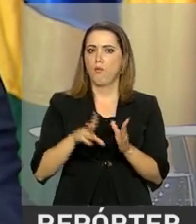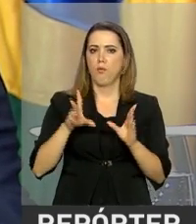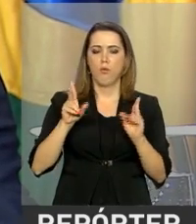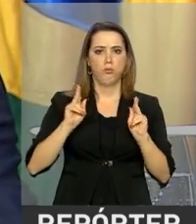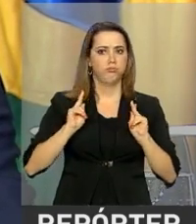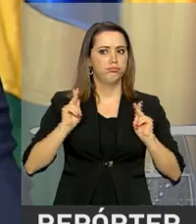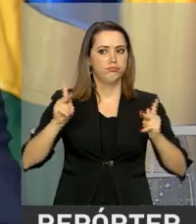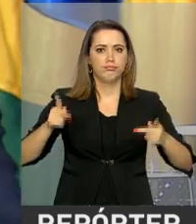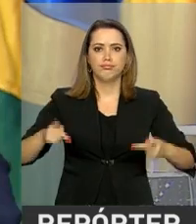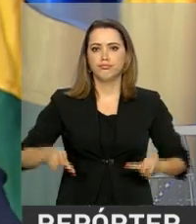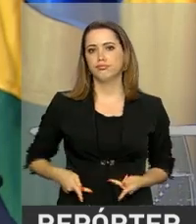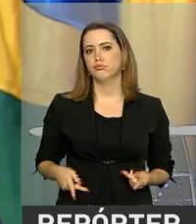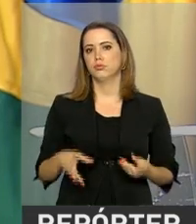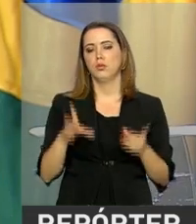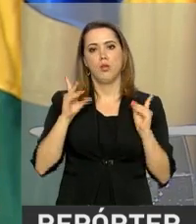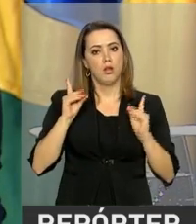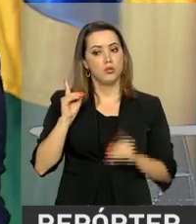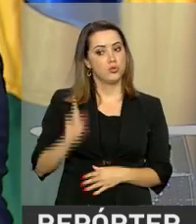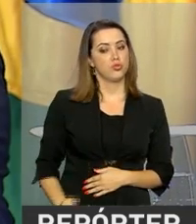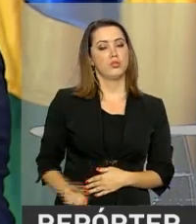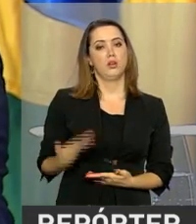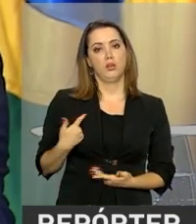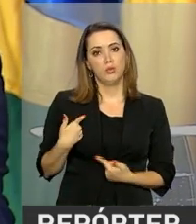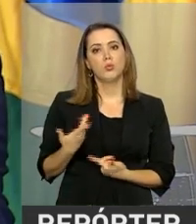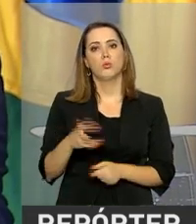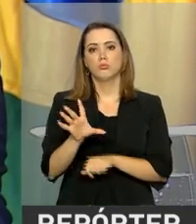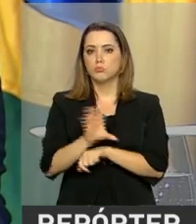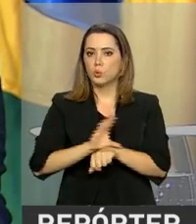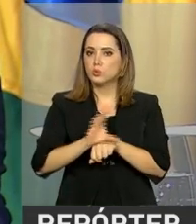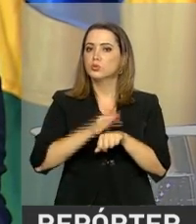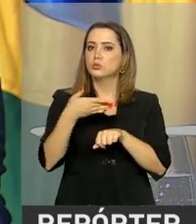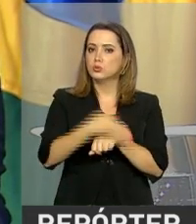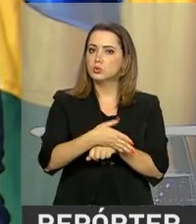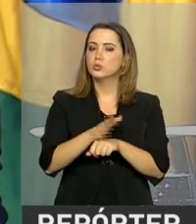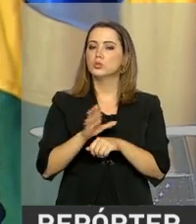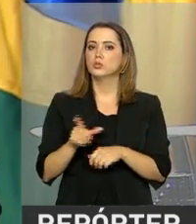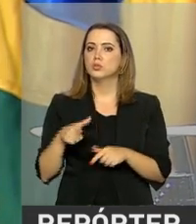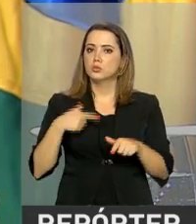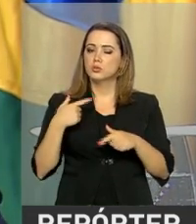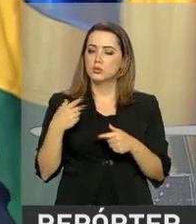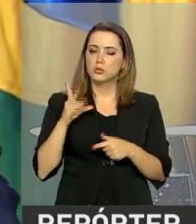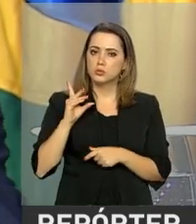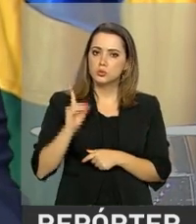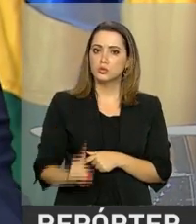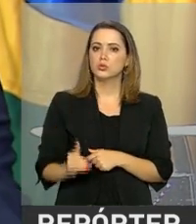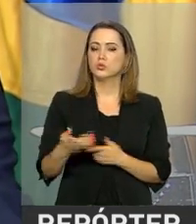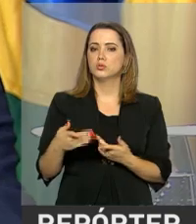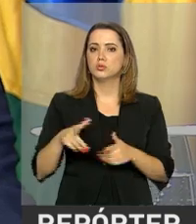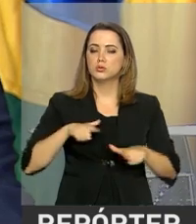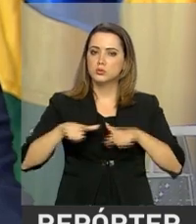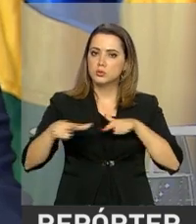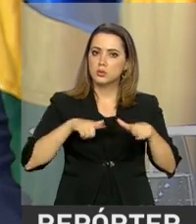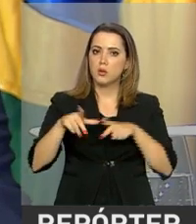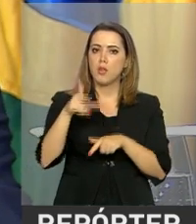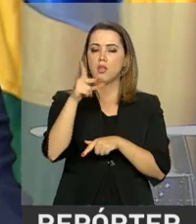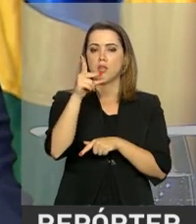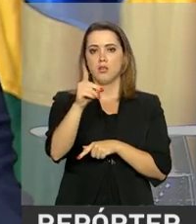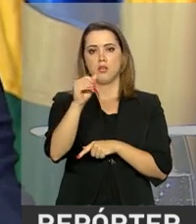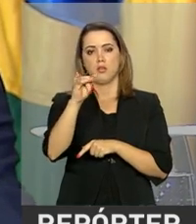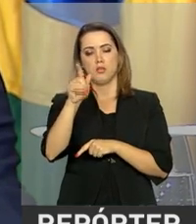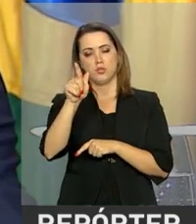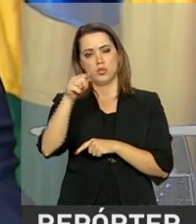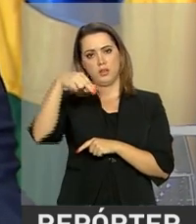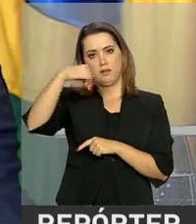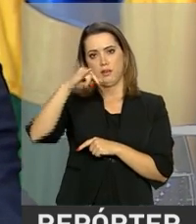isto fere um dos princípios constitucionais, que é exatamente o princípio da dignidade da pessoa humana. Então, quando nós